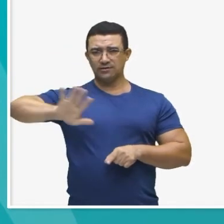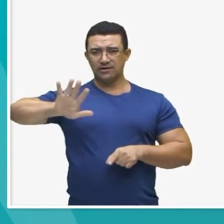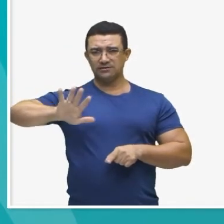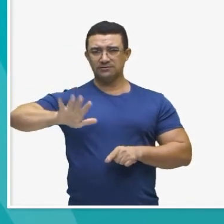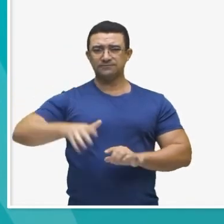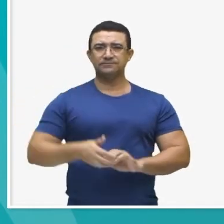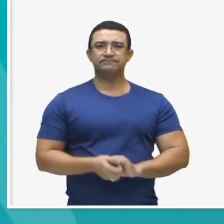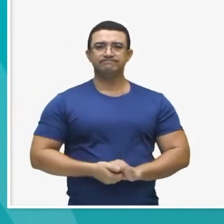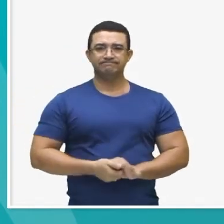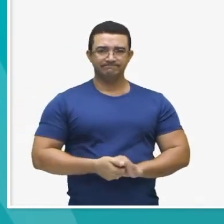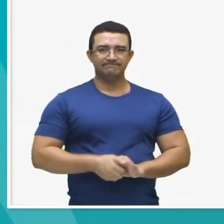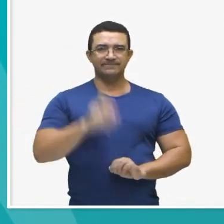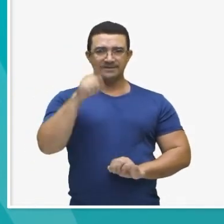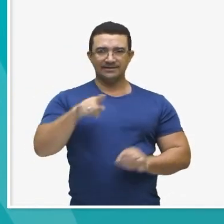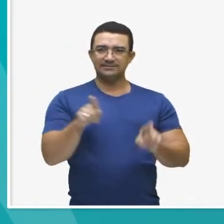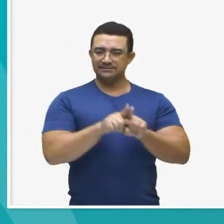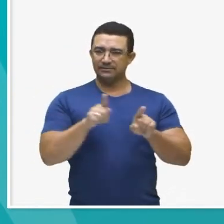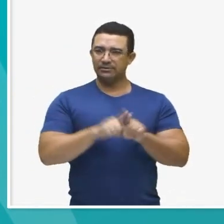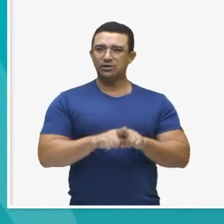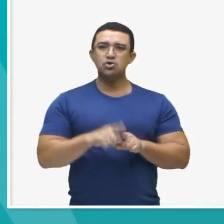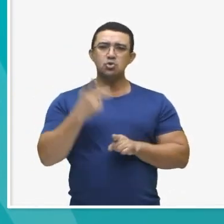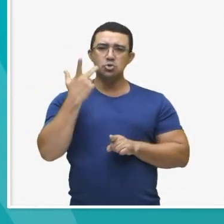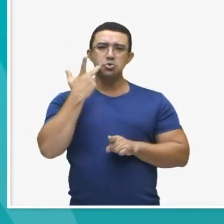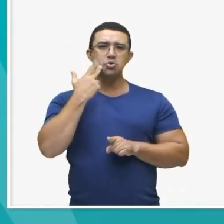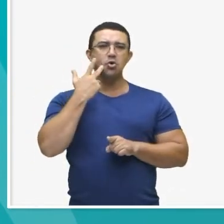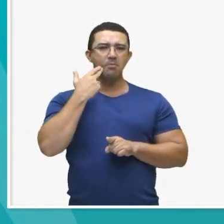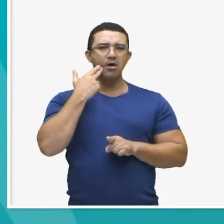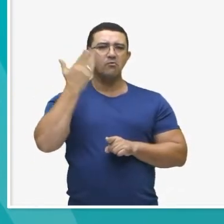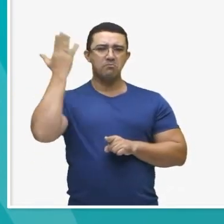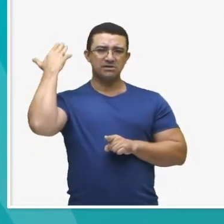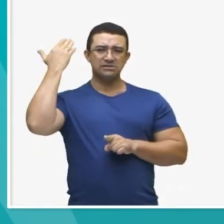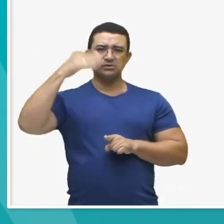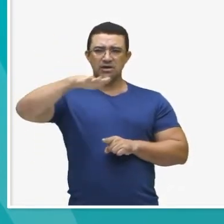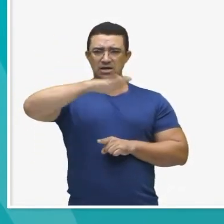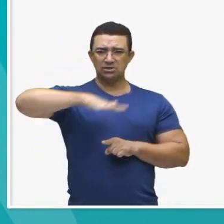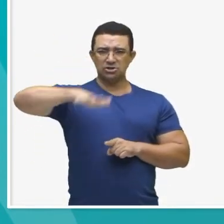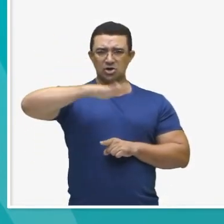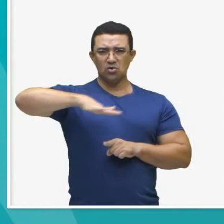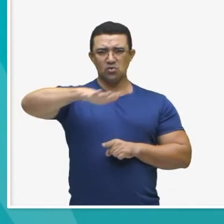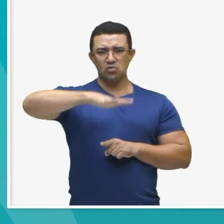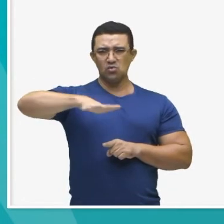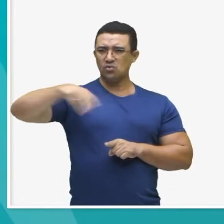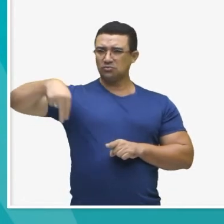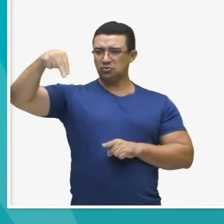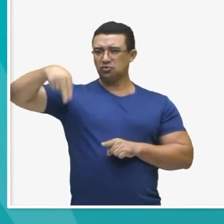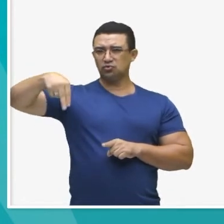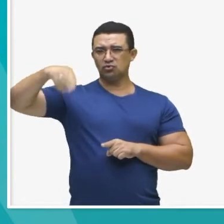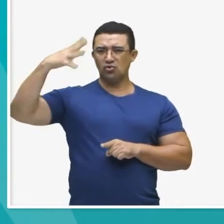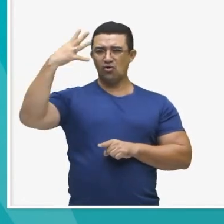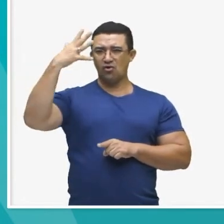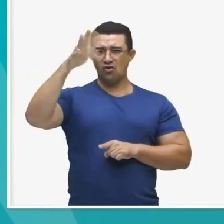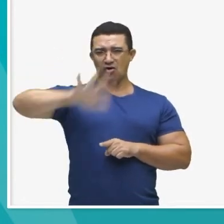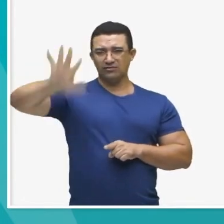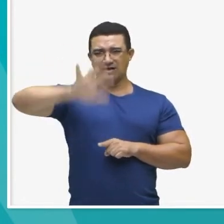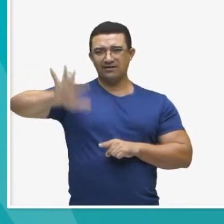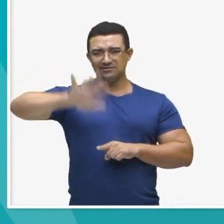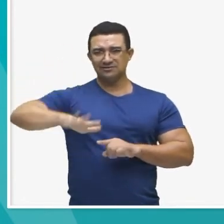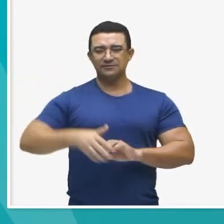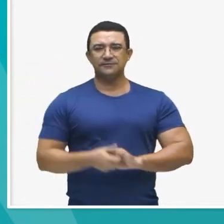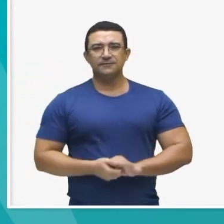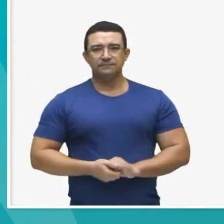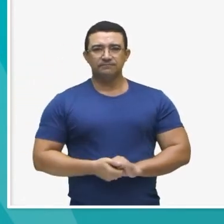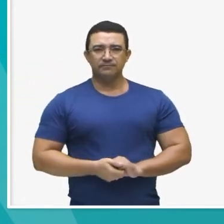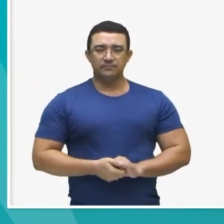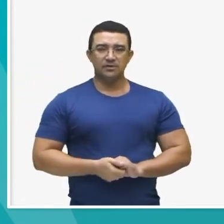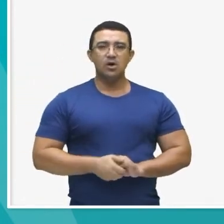também era uma situação comum nessa região, nessa porção do Nordeste. E, infelizmente. Então percebam que a morte, essa morte